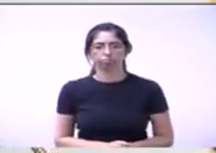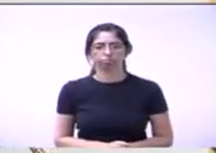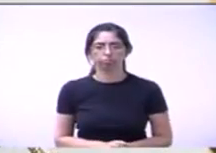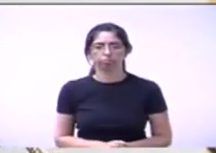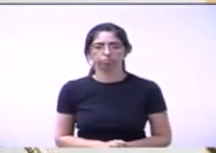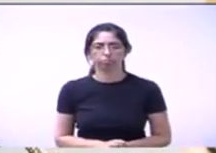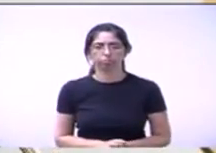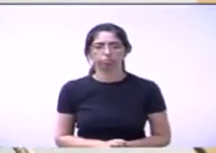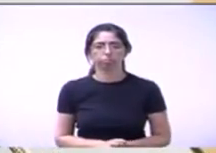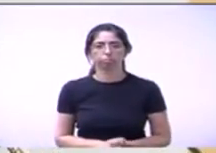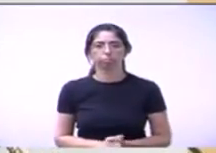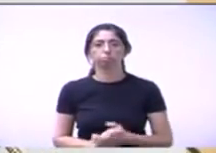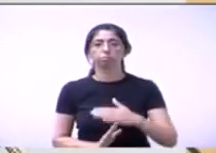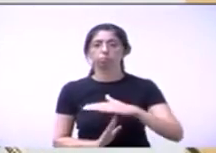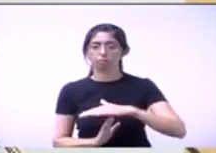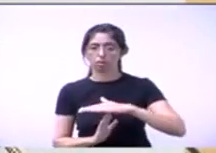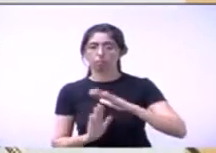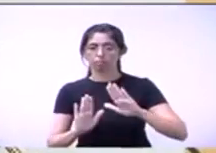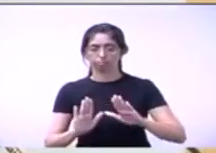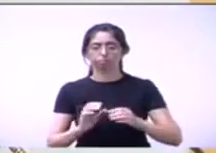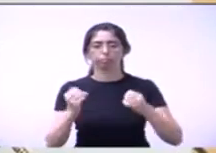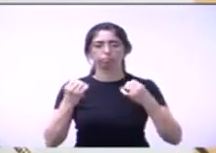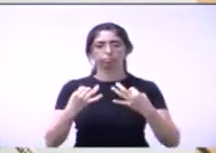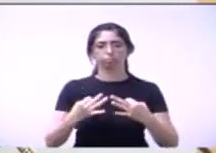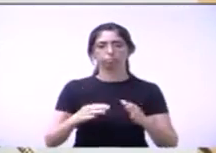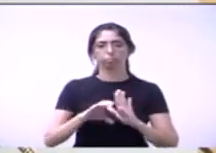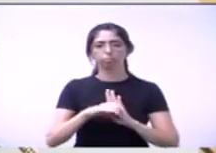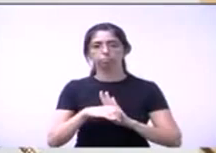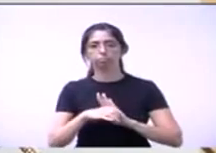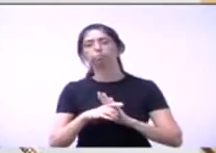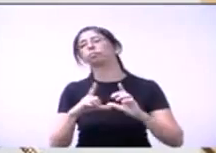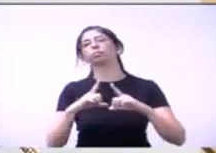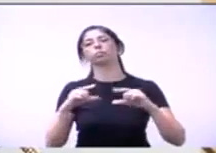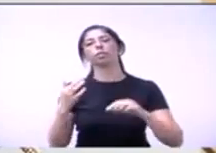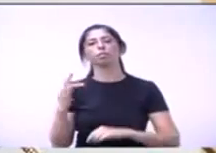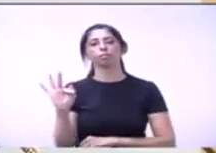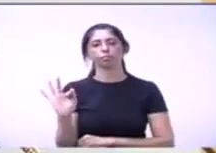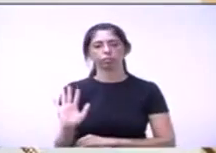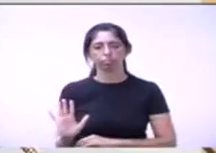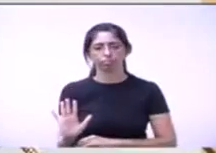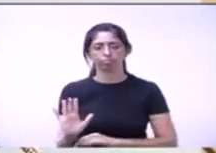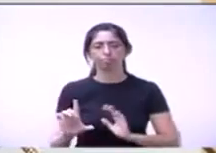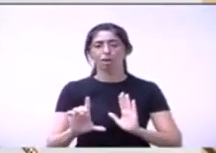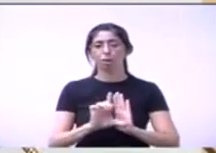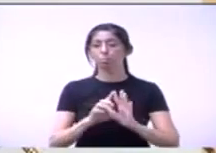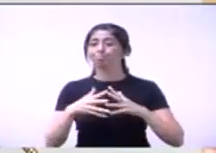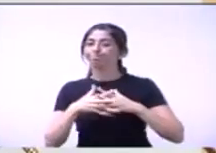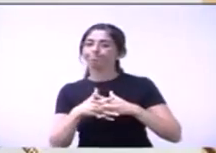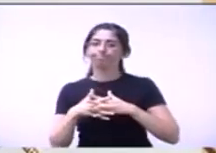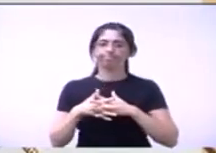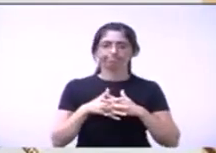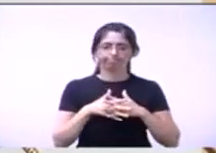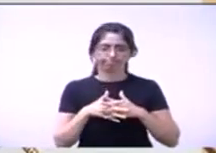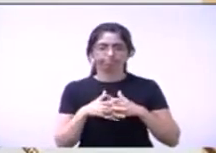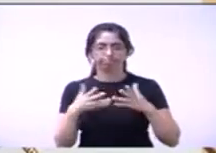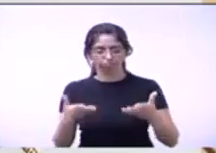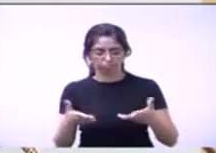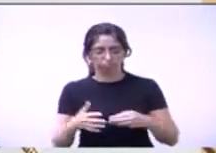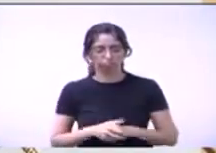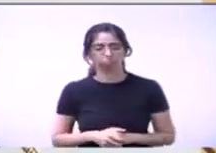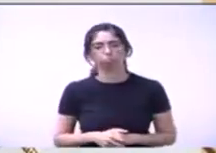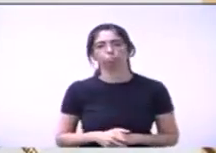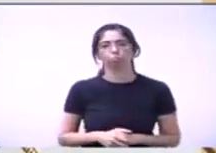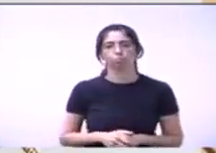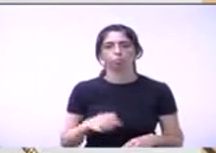eu gostaria só de deixar bem claro que a Constituição Federal é bem conflitante. A lei, ela foi embasada em cima,